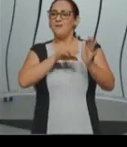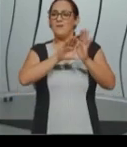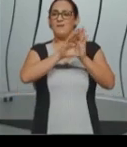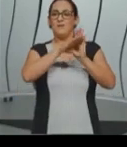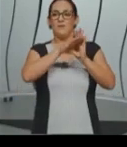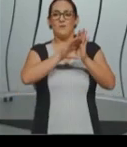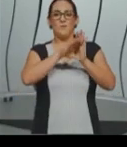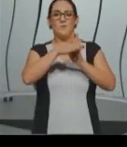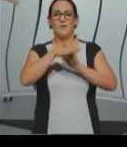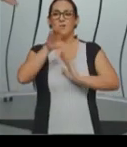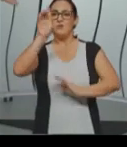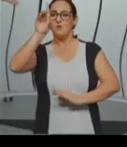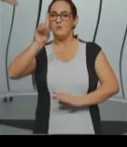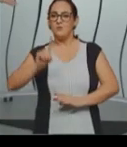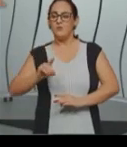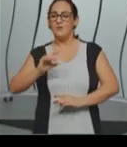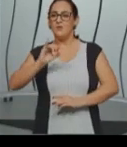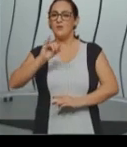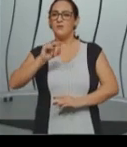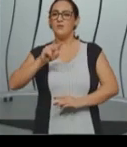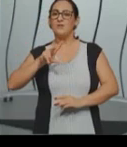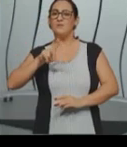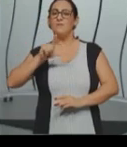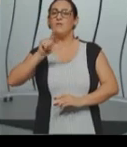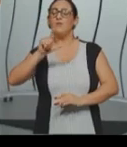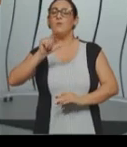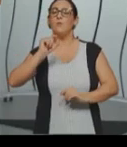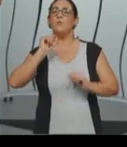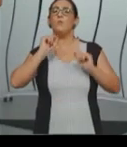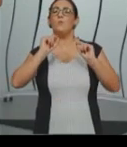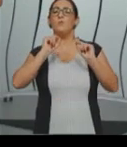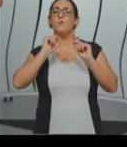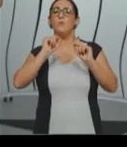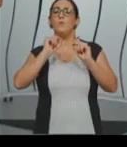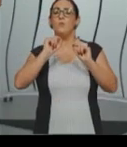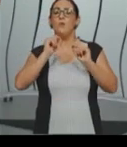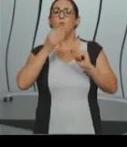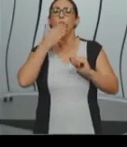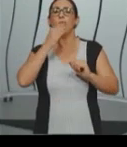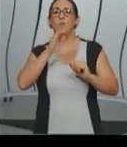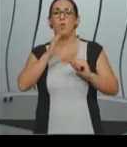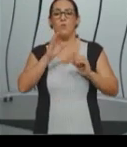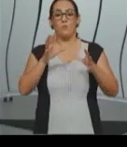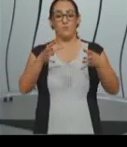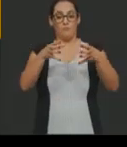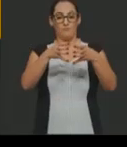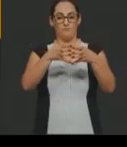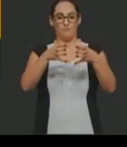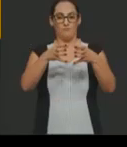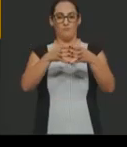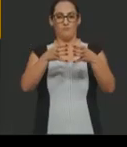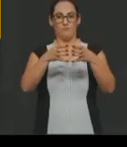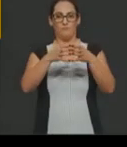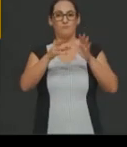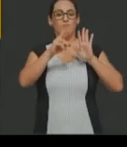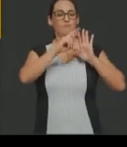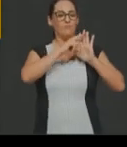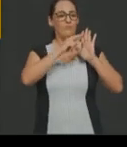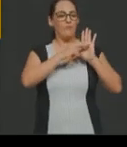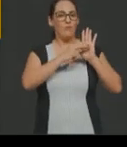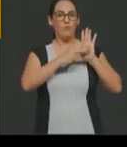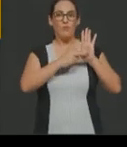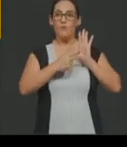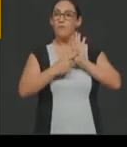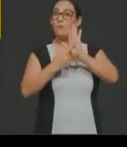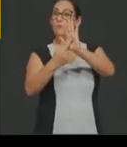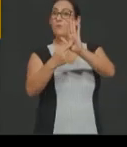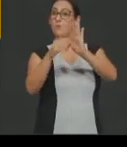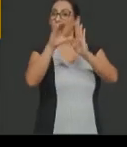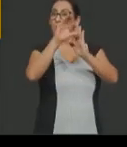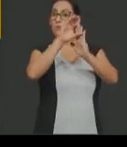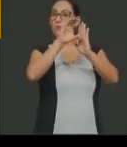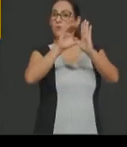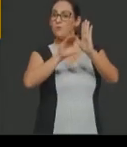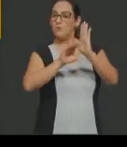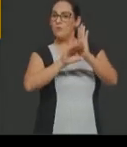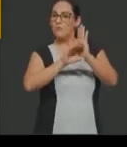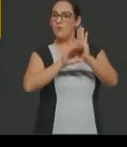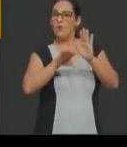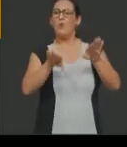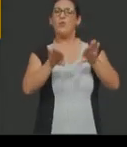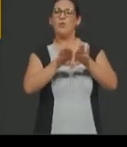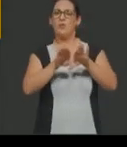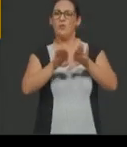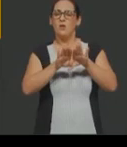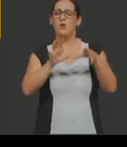civis, a gente está falando de que direito? Né? Então, conjunto de normas que são previstas no Código Civil, né? Ou também conjunto